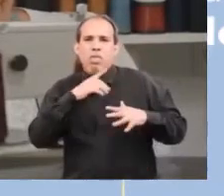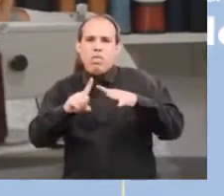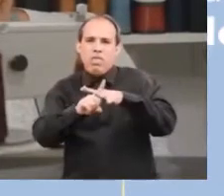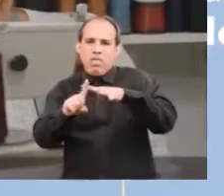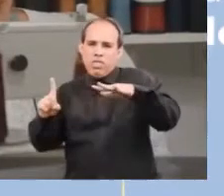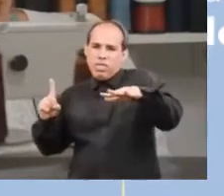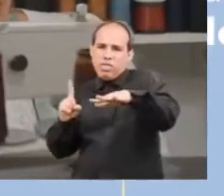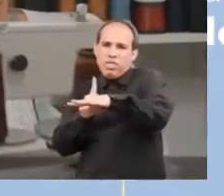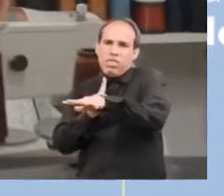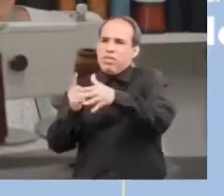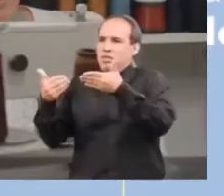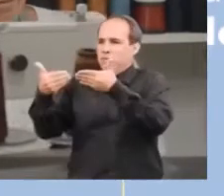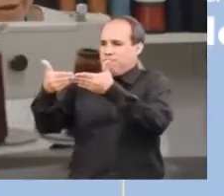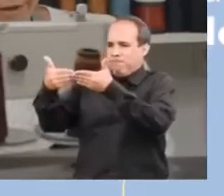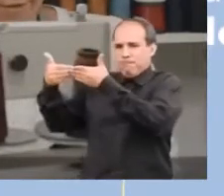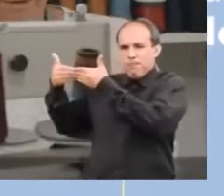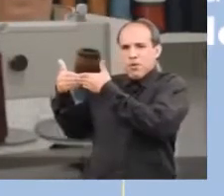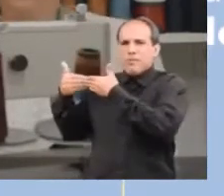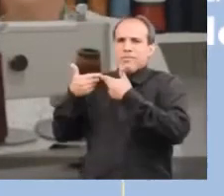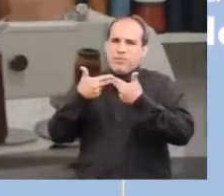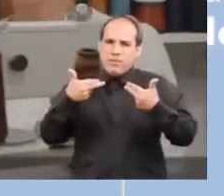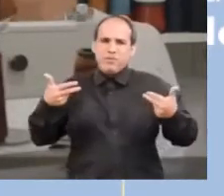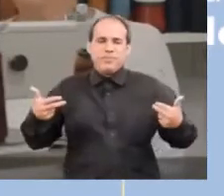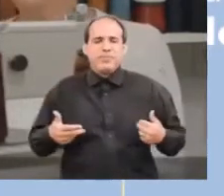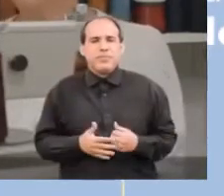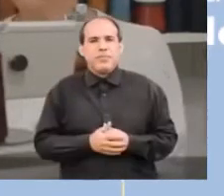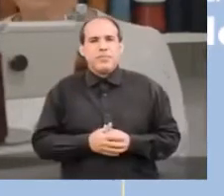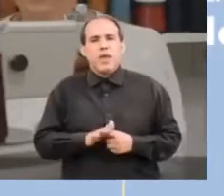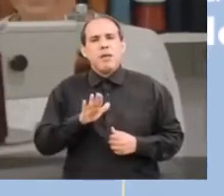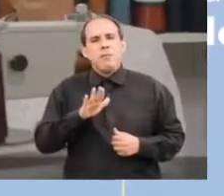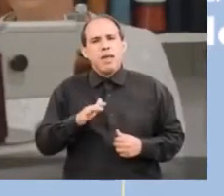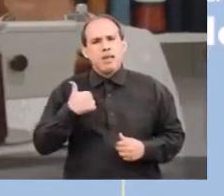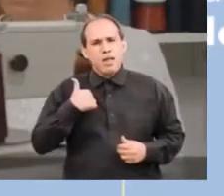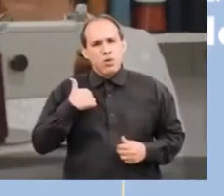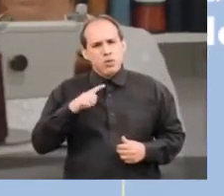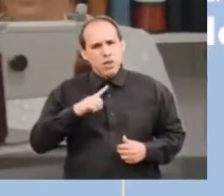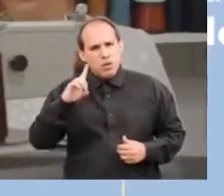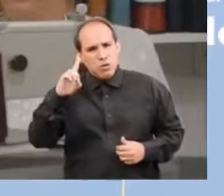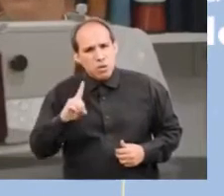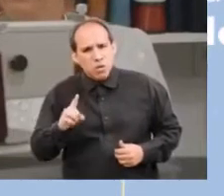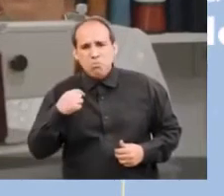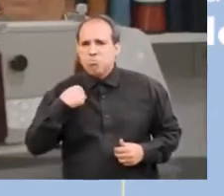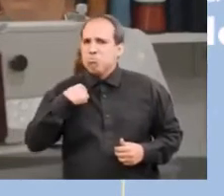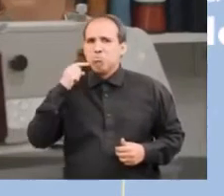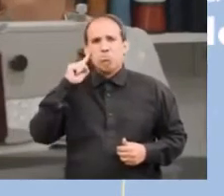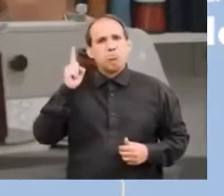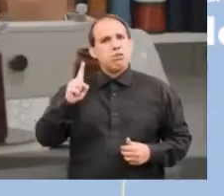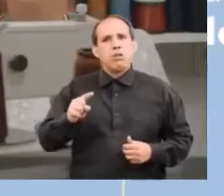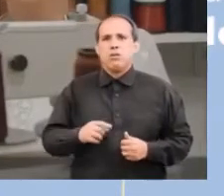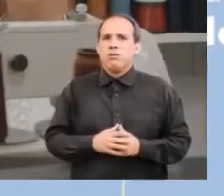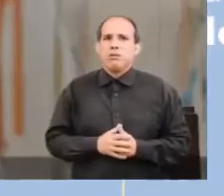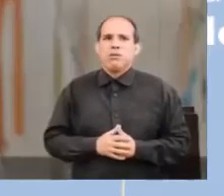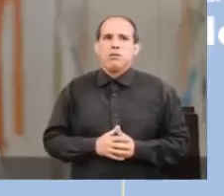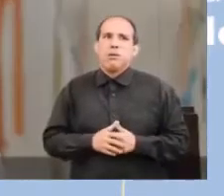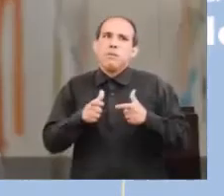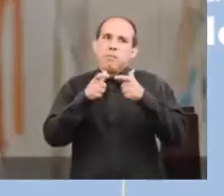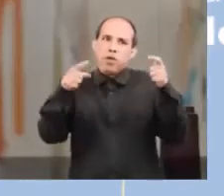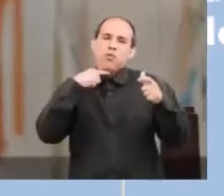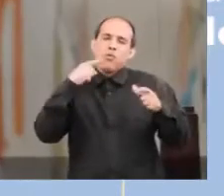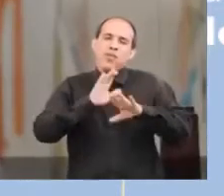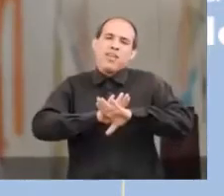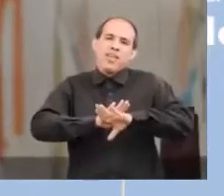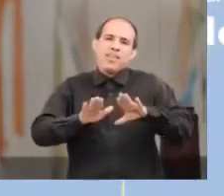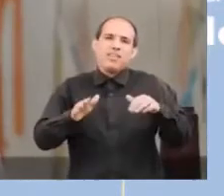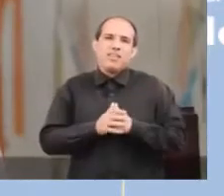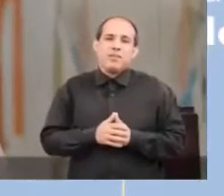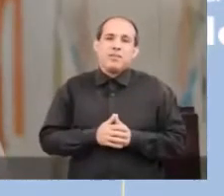situação de confinamento, mas eu não sei se eu tenho direito a esse benefício. Olha,